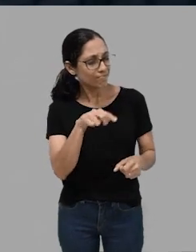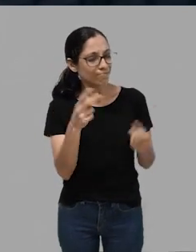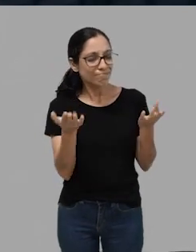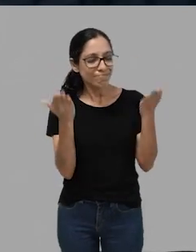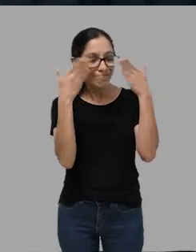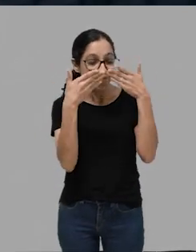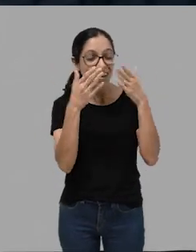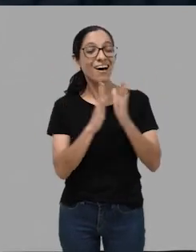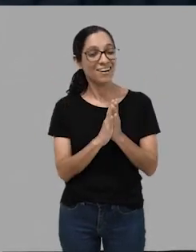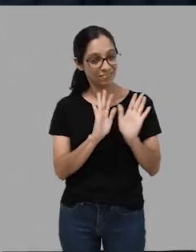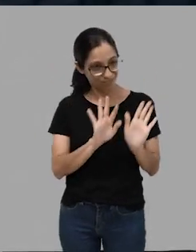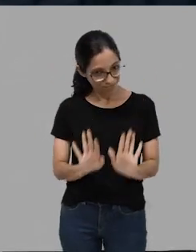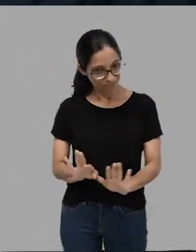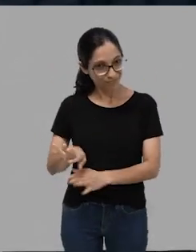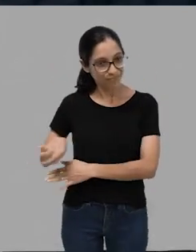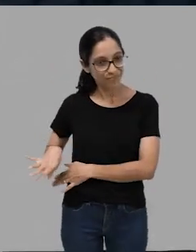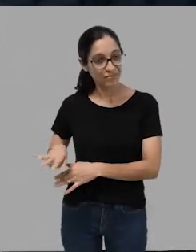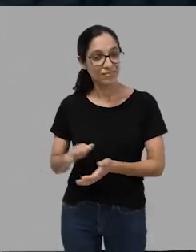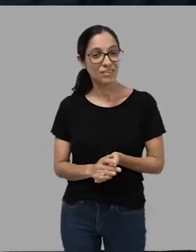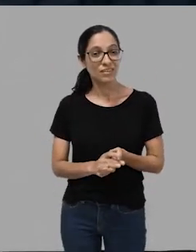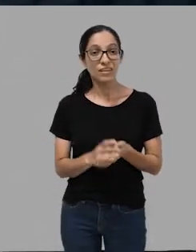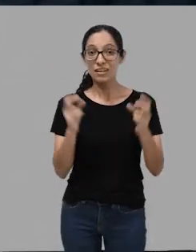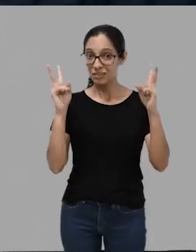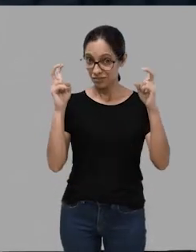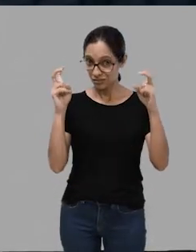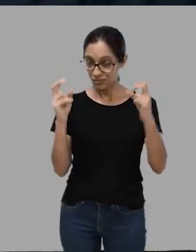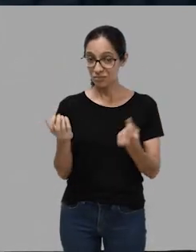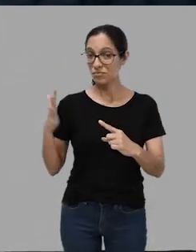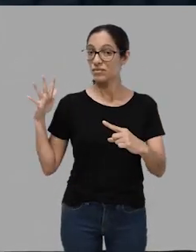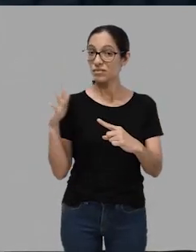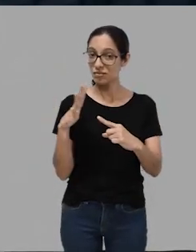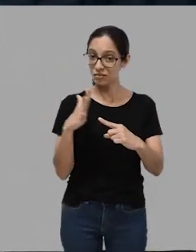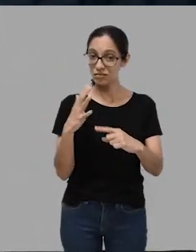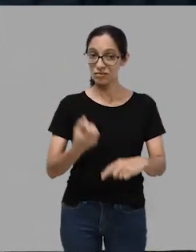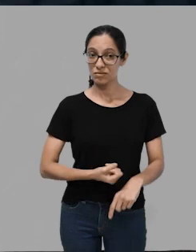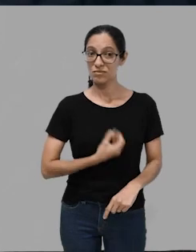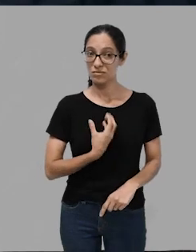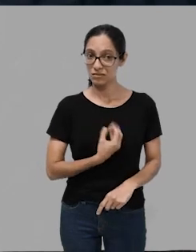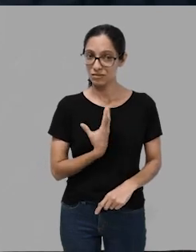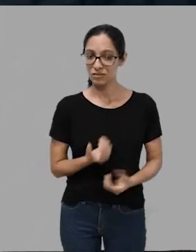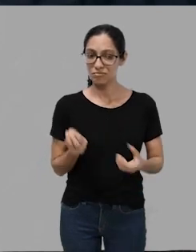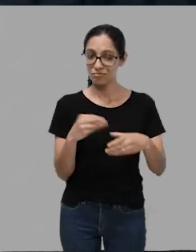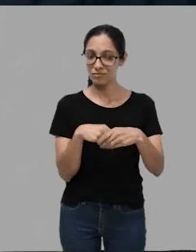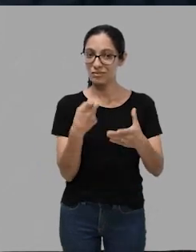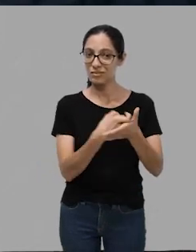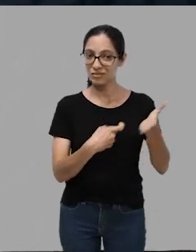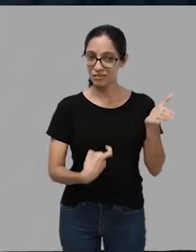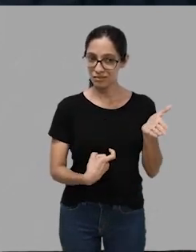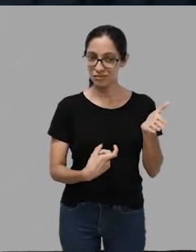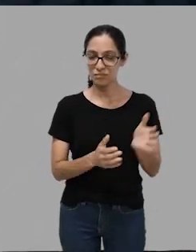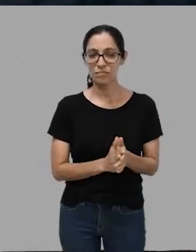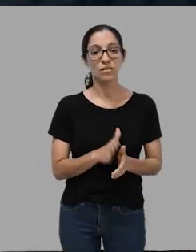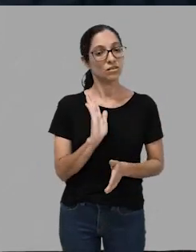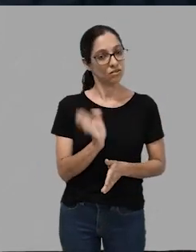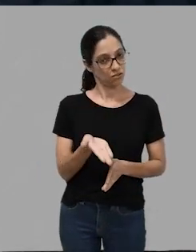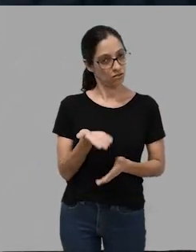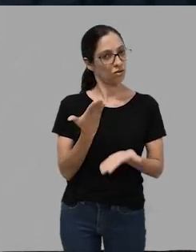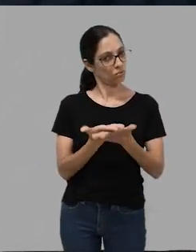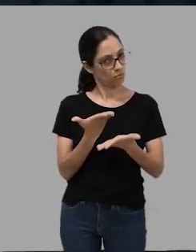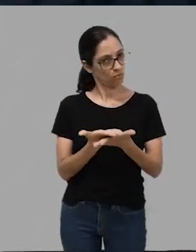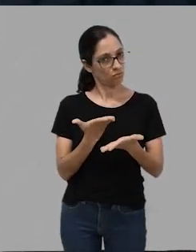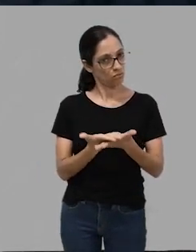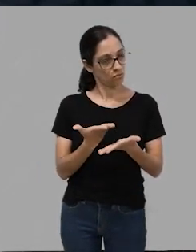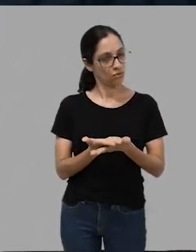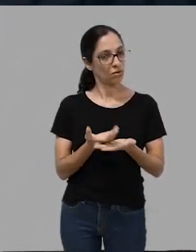fechado né Olha só vamos falar das influências do trovadorismo nos textos nós já tivemos uma aula falando